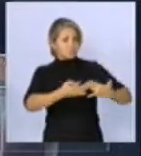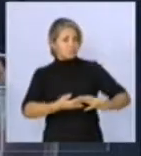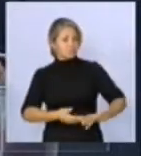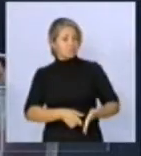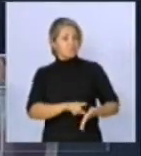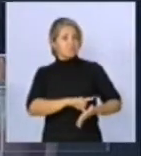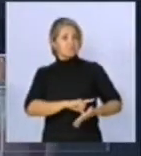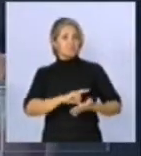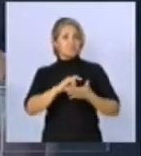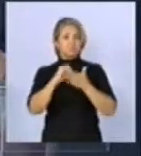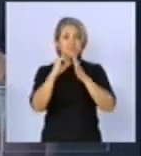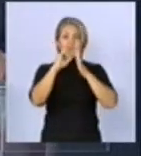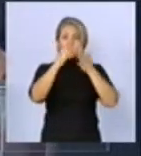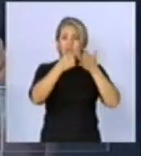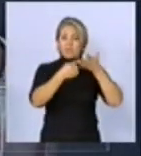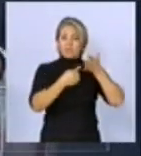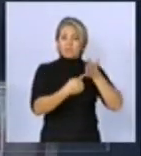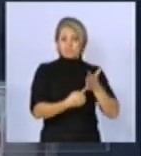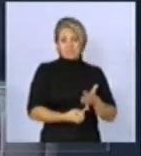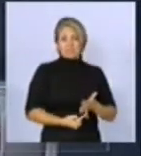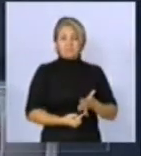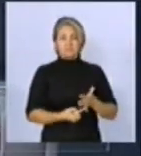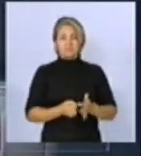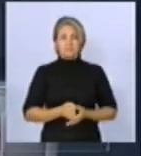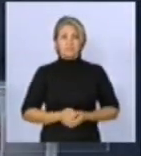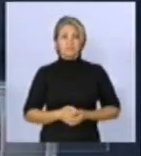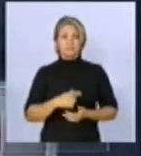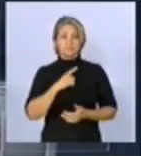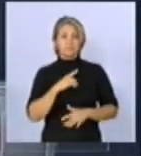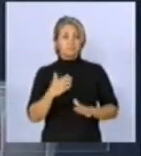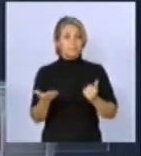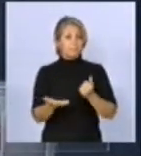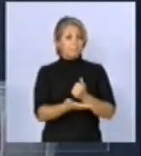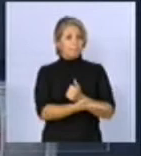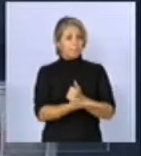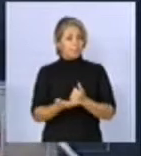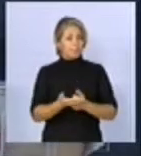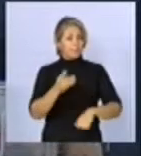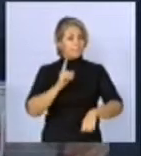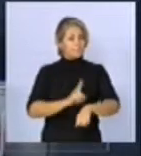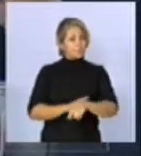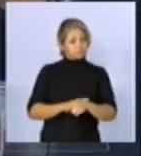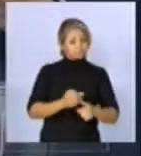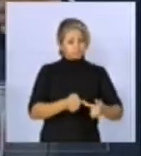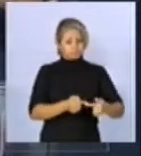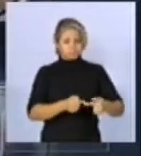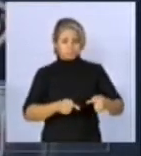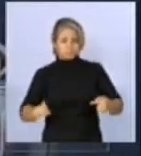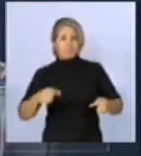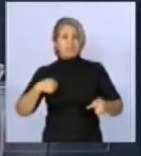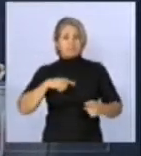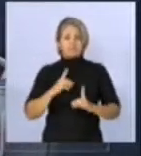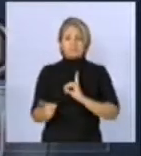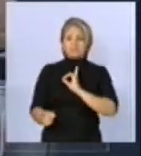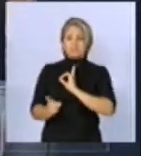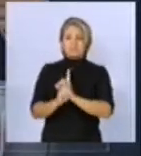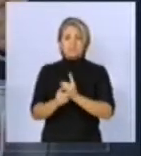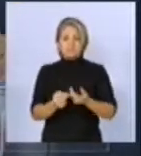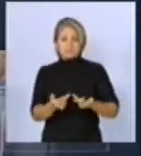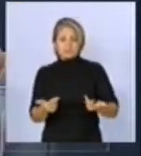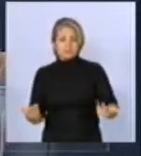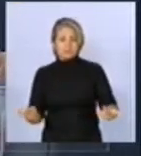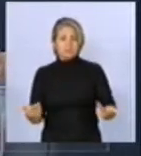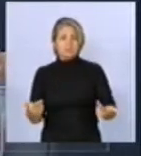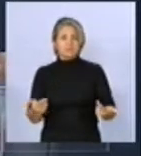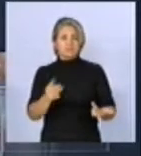é numeradas são basicamente momentos em que nos deparamos com prato que